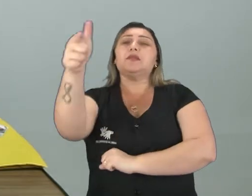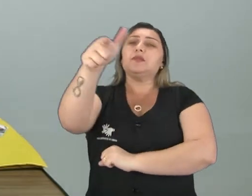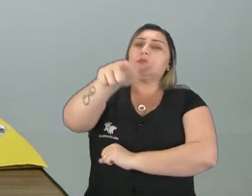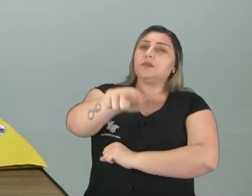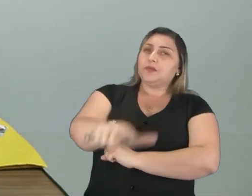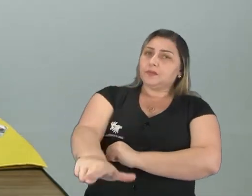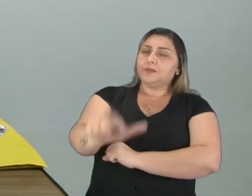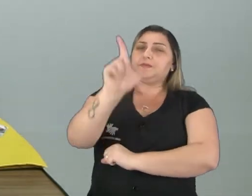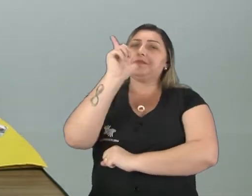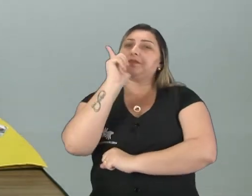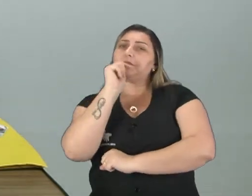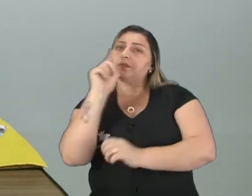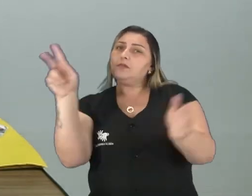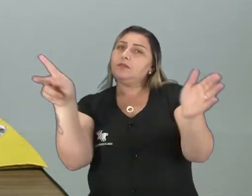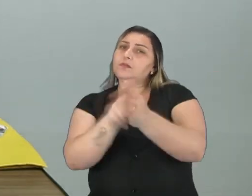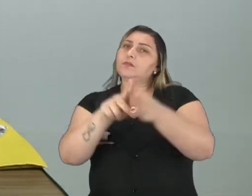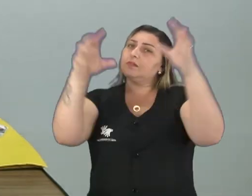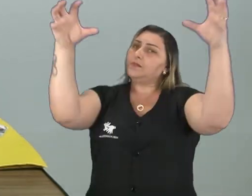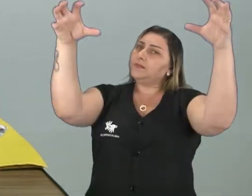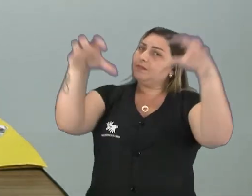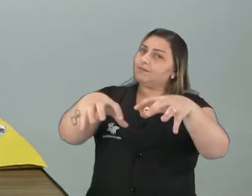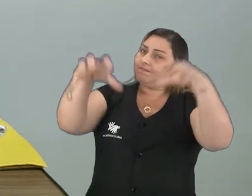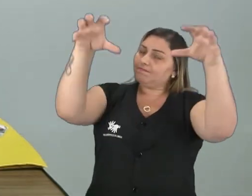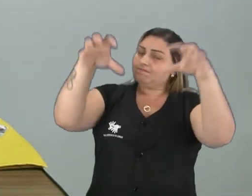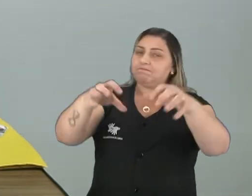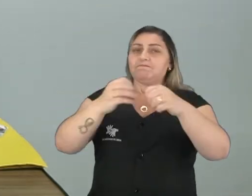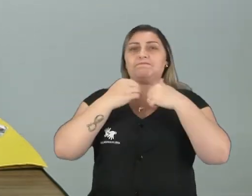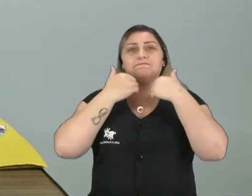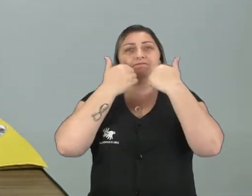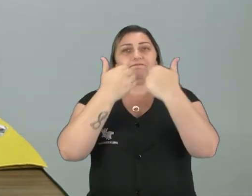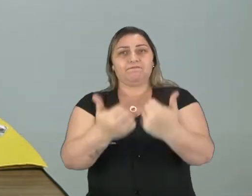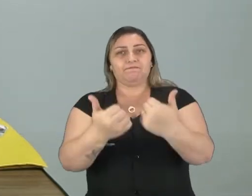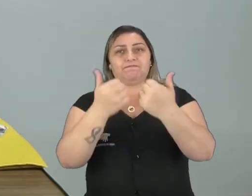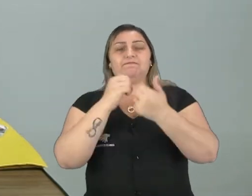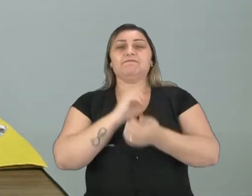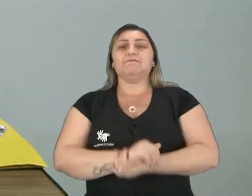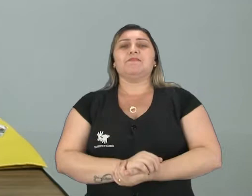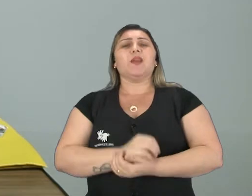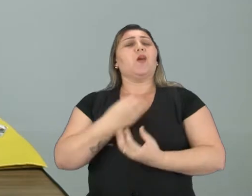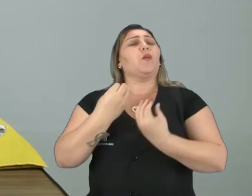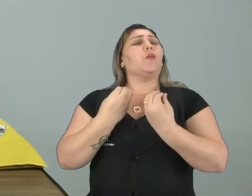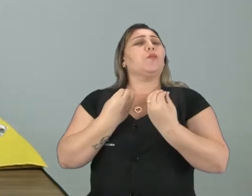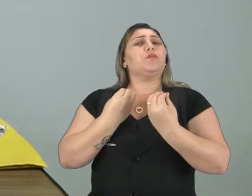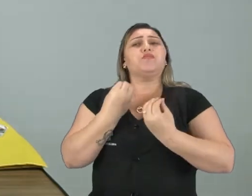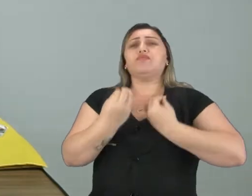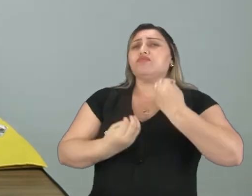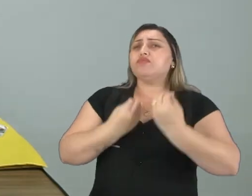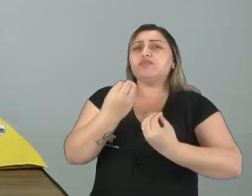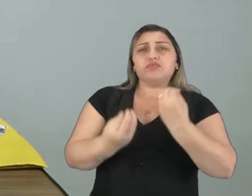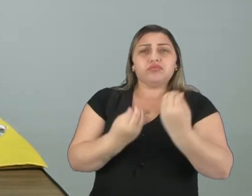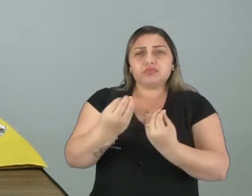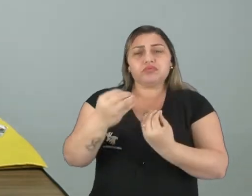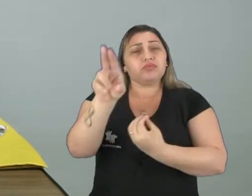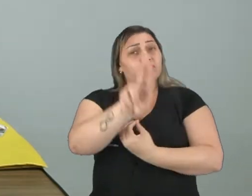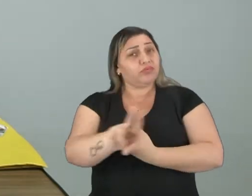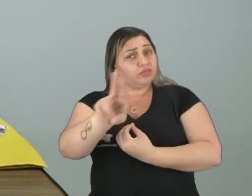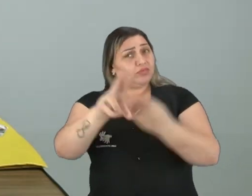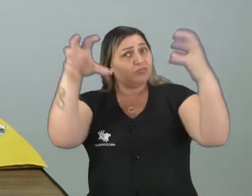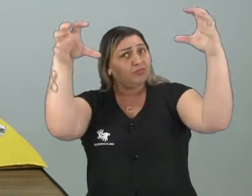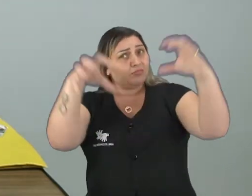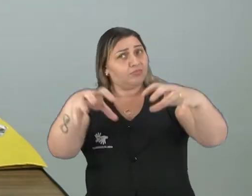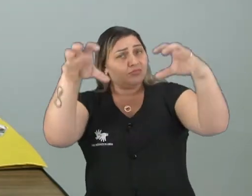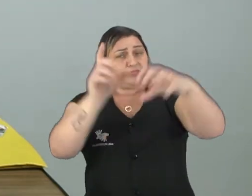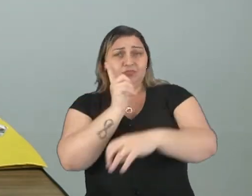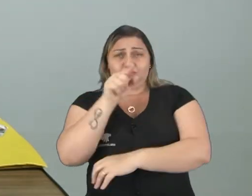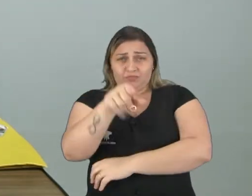reutilizar a água da chuva, muito bem. E de que forma podemos reutilizar a água da